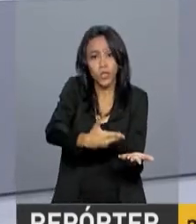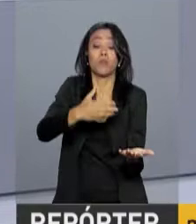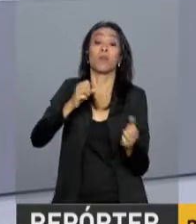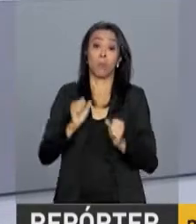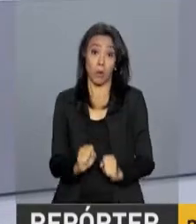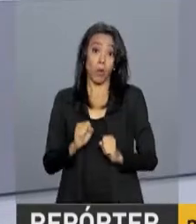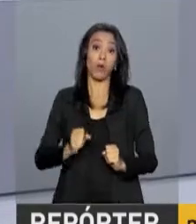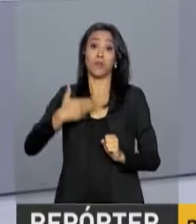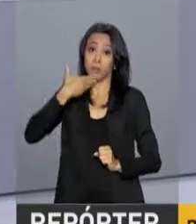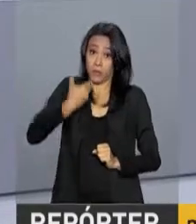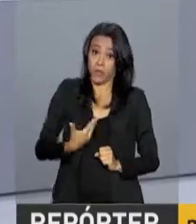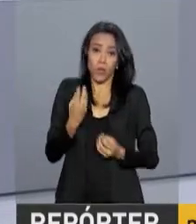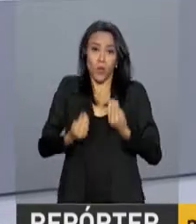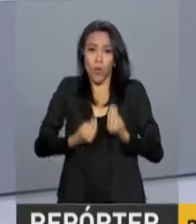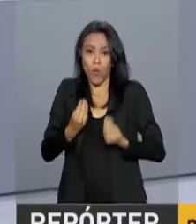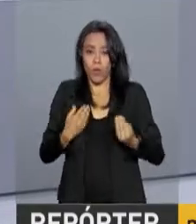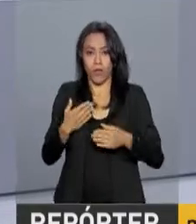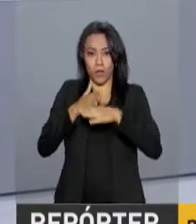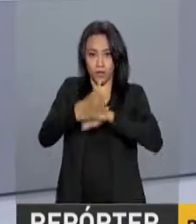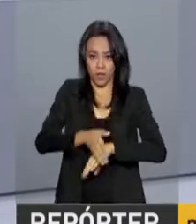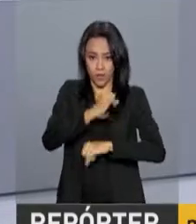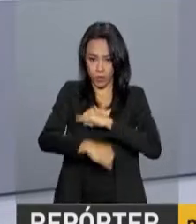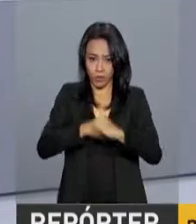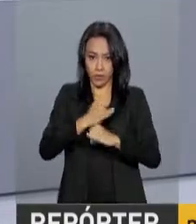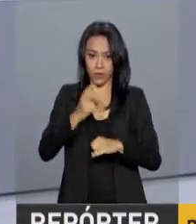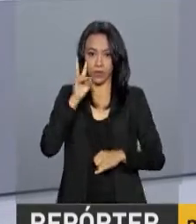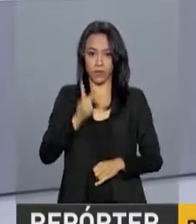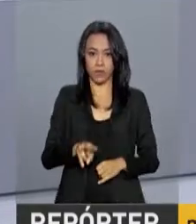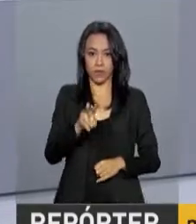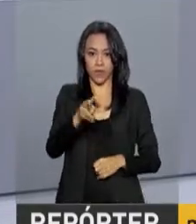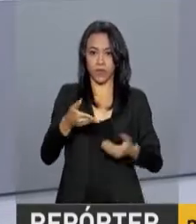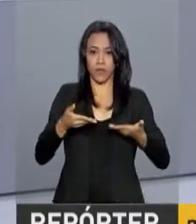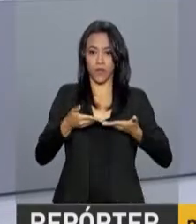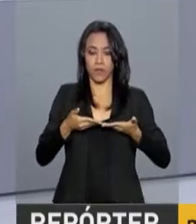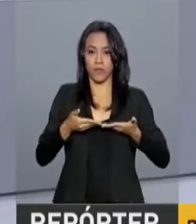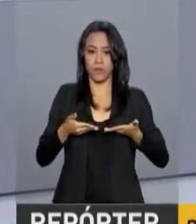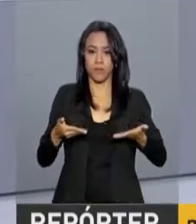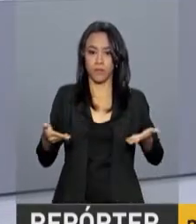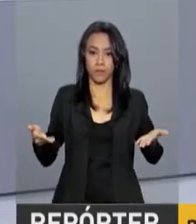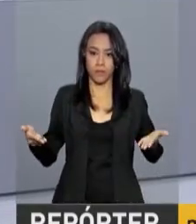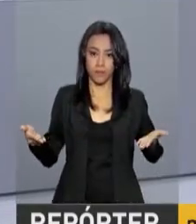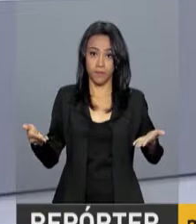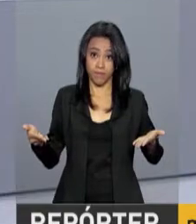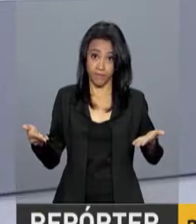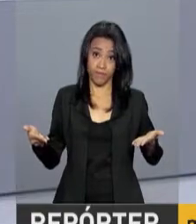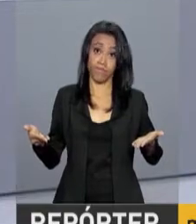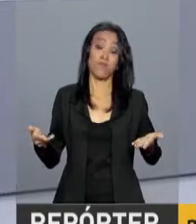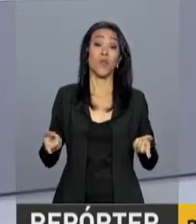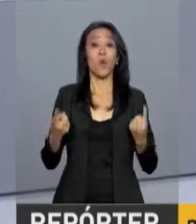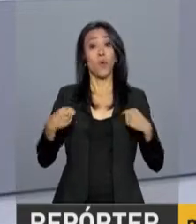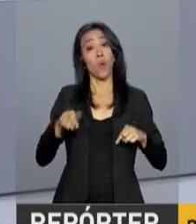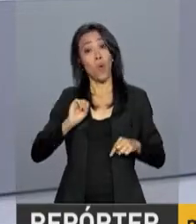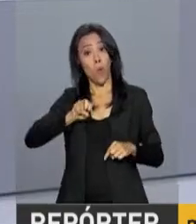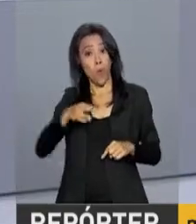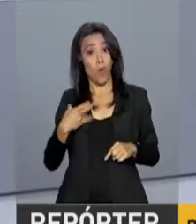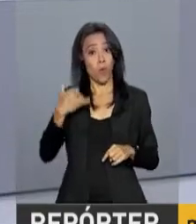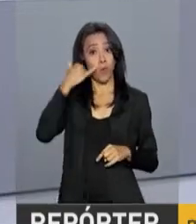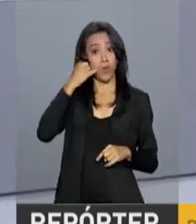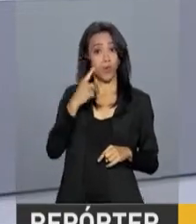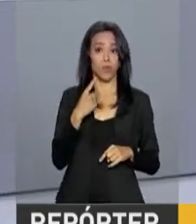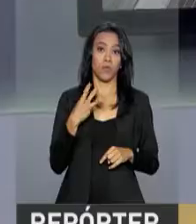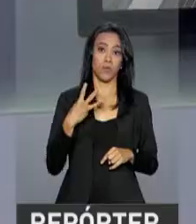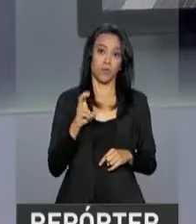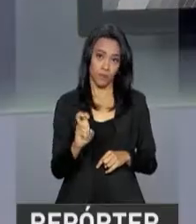esses benefícios por meio do site meu ponto inss ponto gov.br ou pela central 135